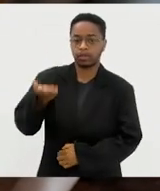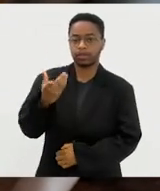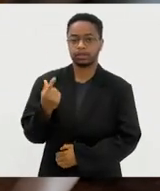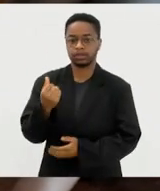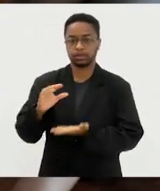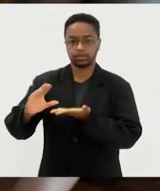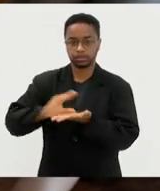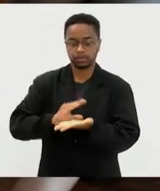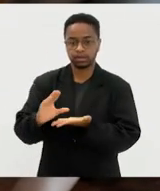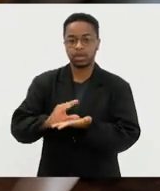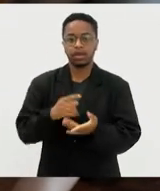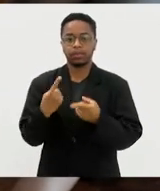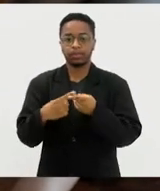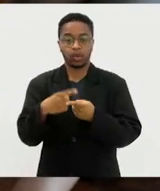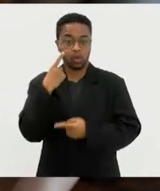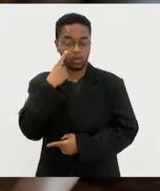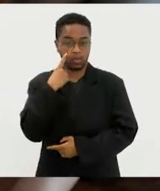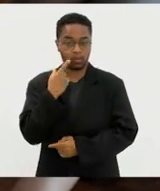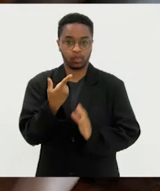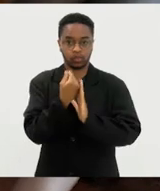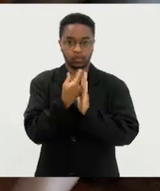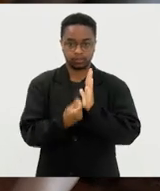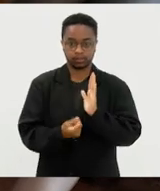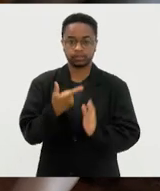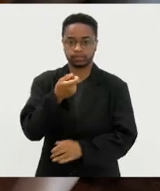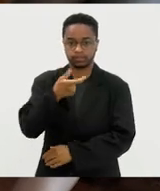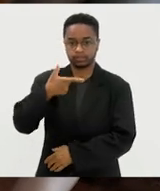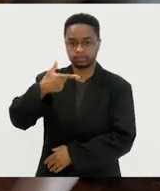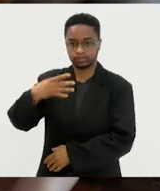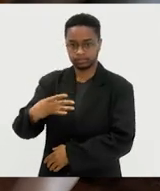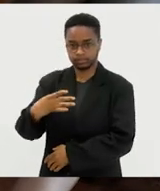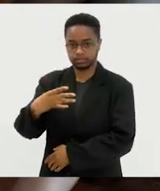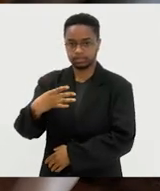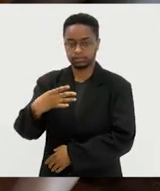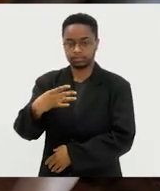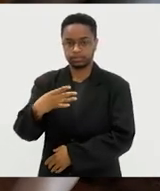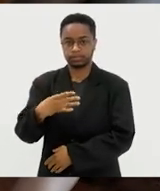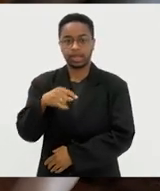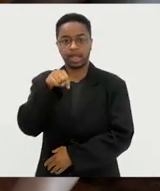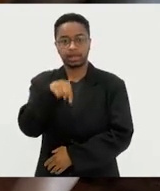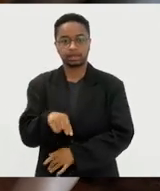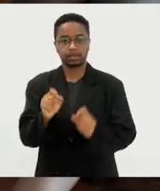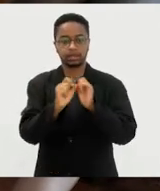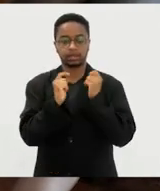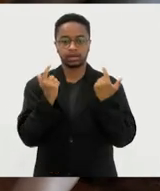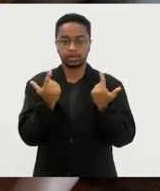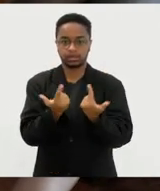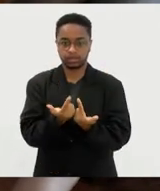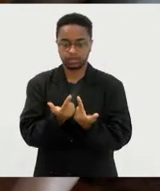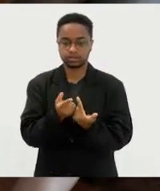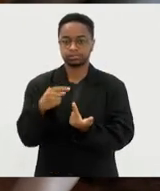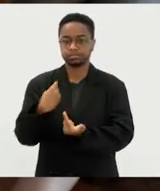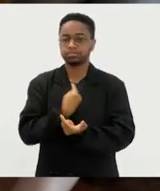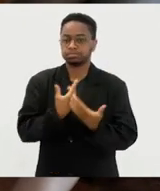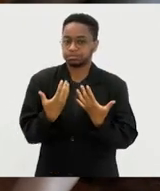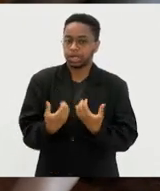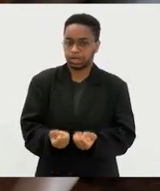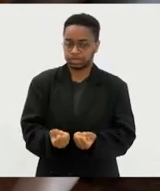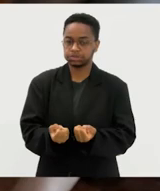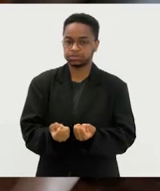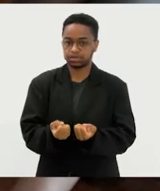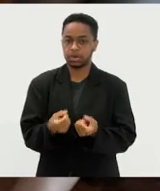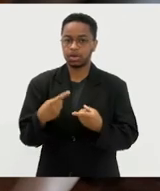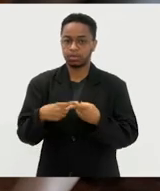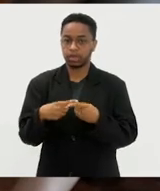orçamento de 24, né? Essa casa acatou, ele foi feito